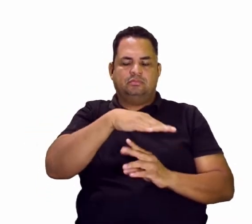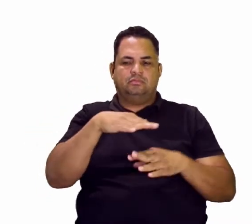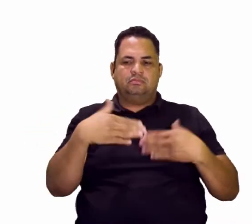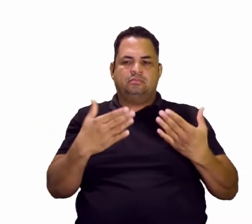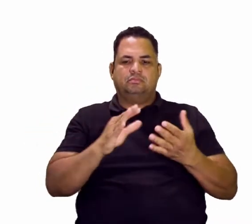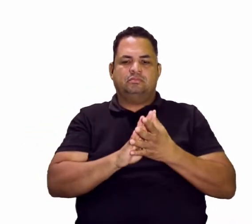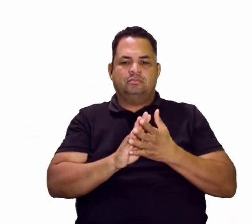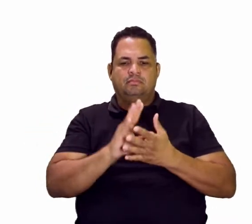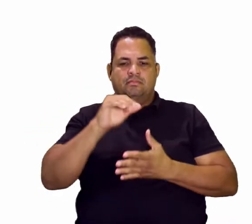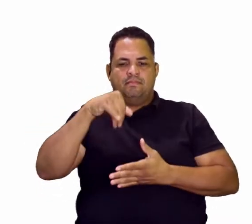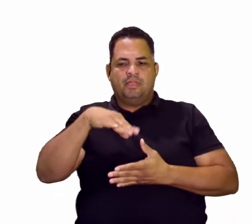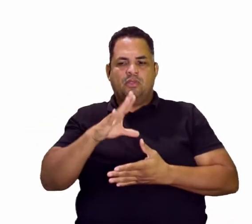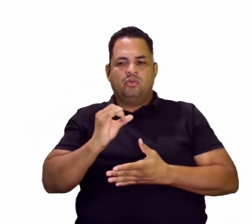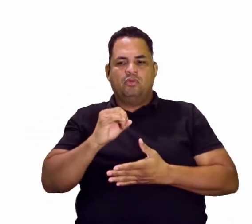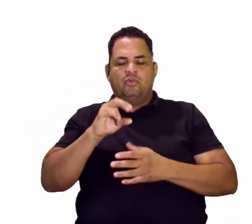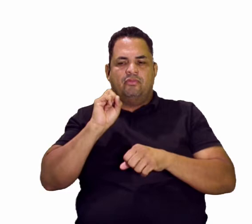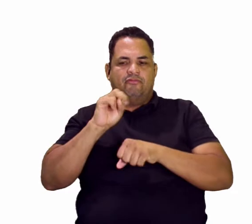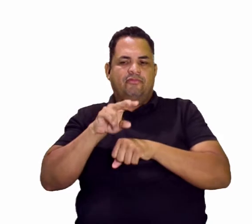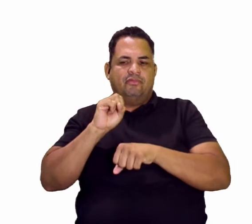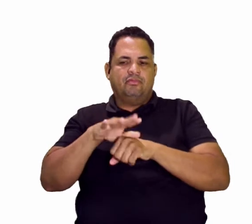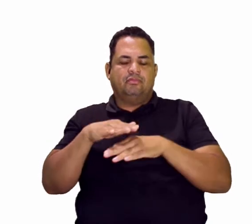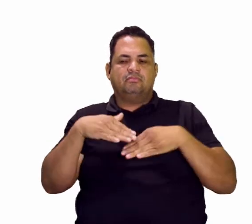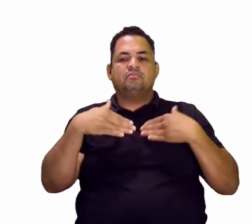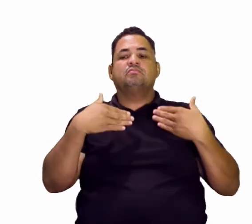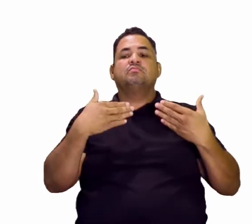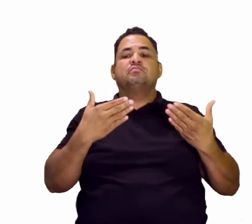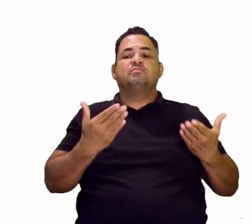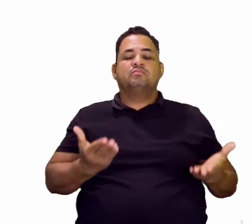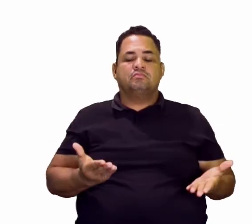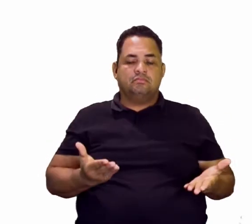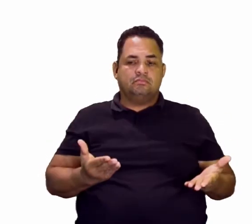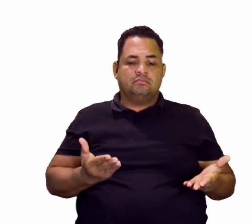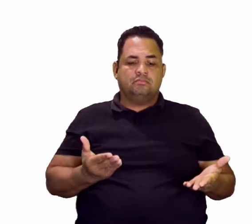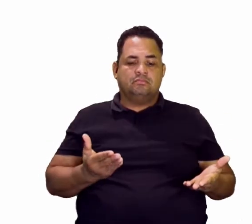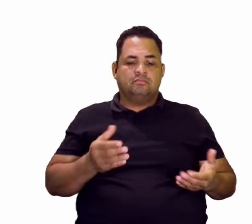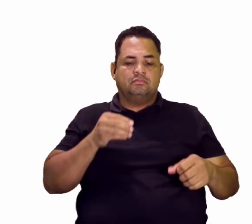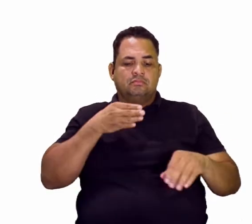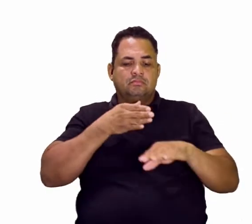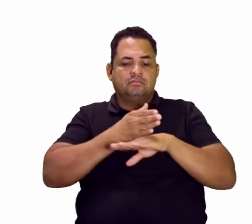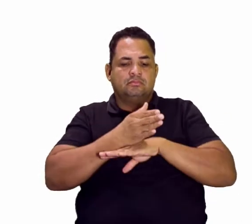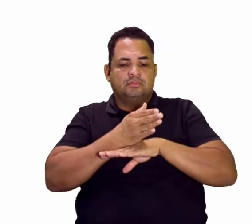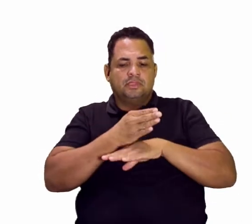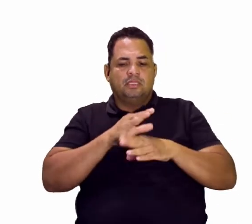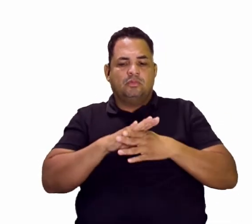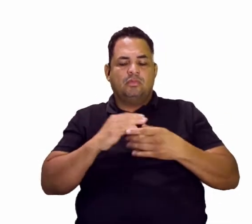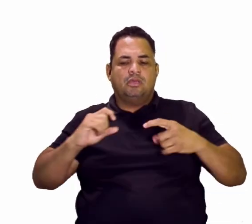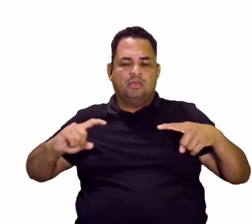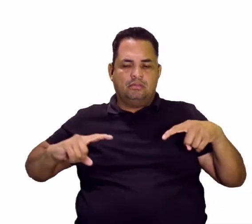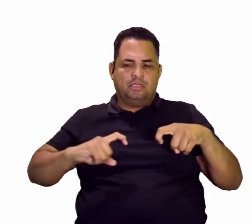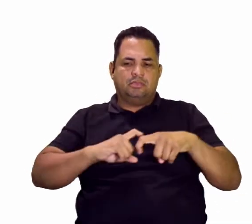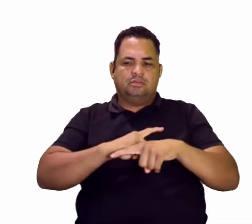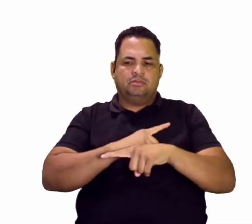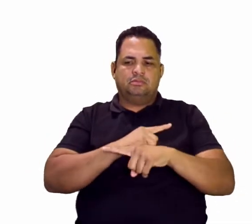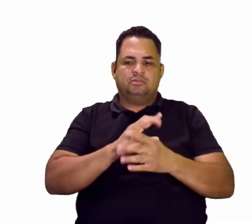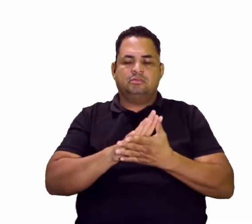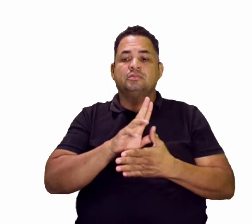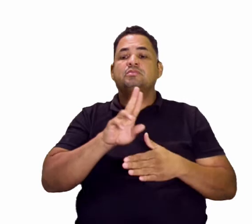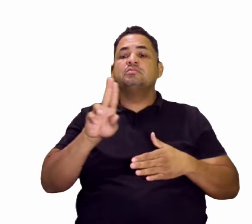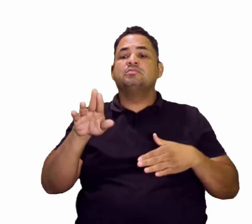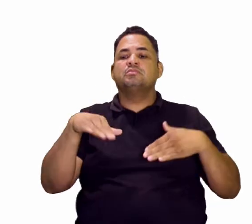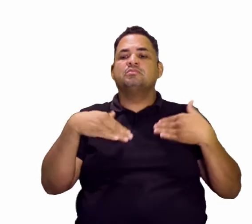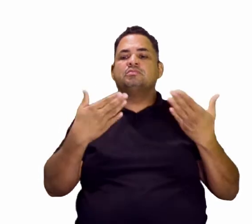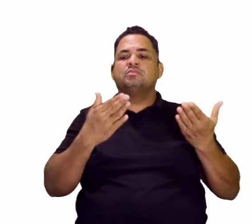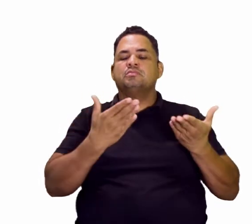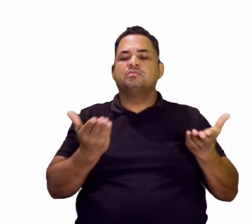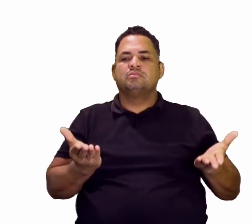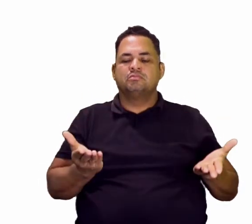um micovírus. E quando ele vai parasitar uma bactéria, ele vai ser chamado de quê?